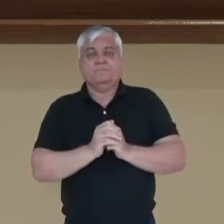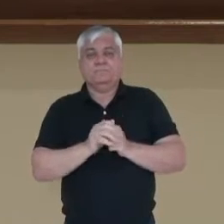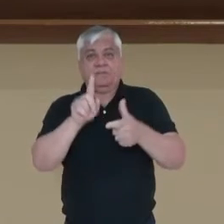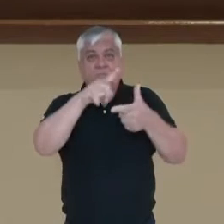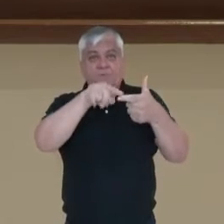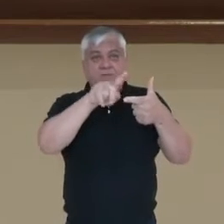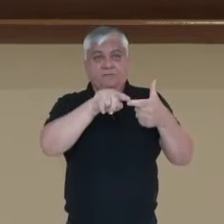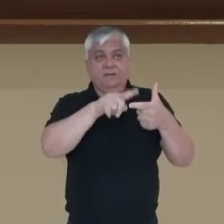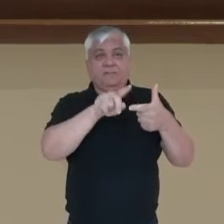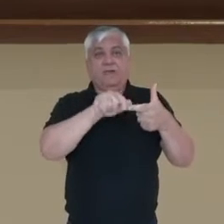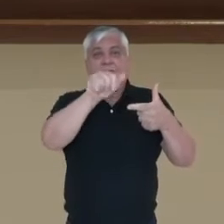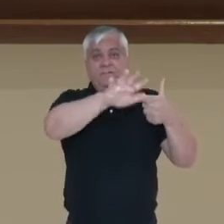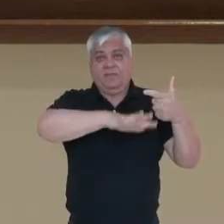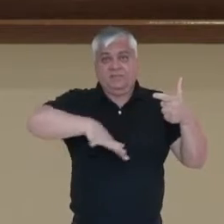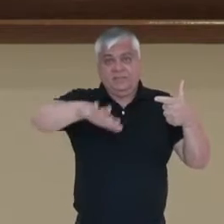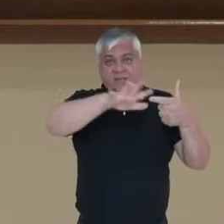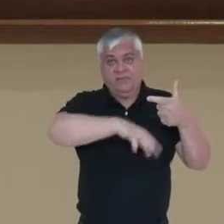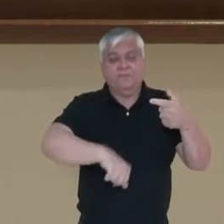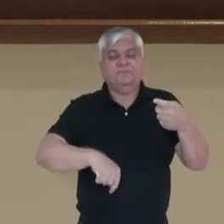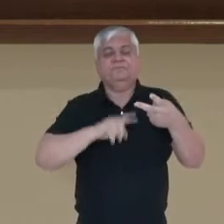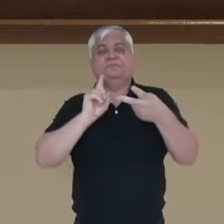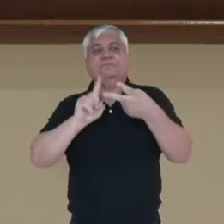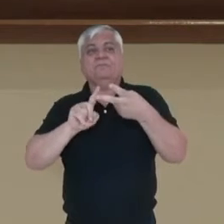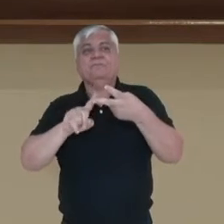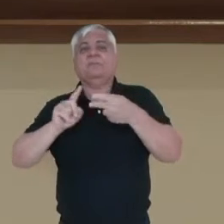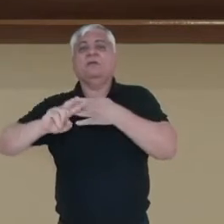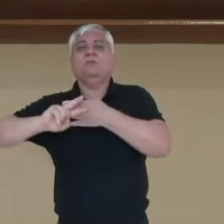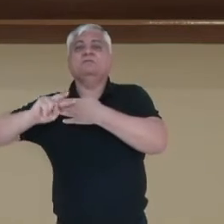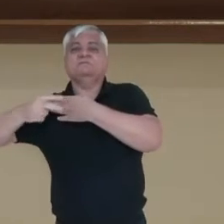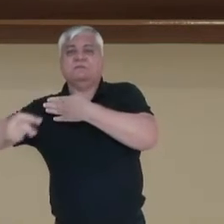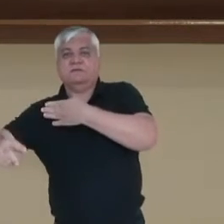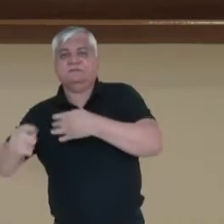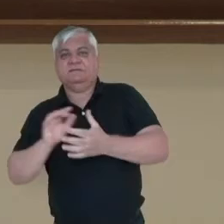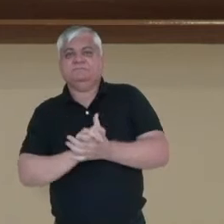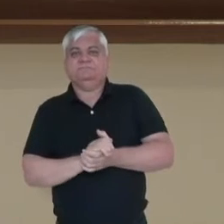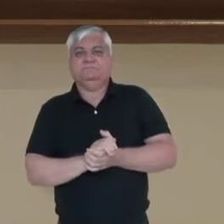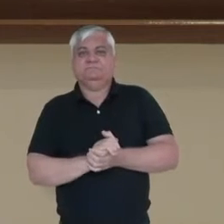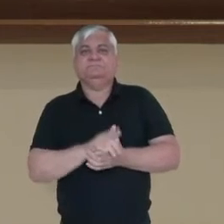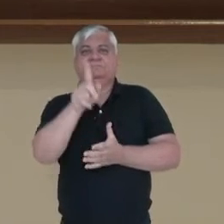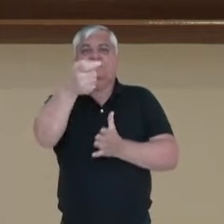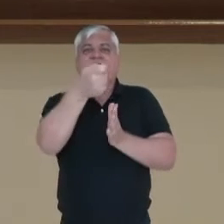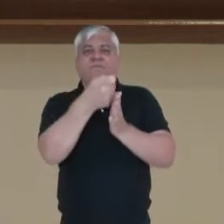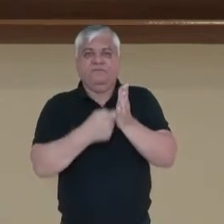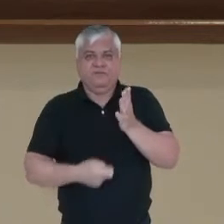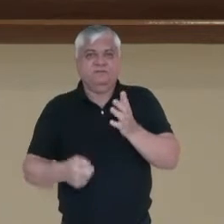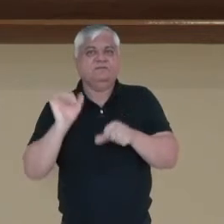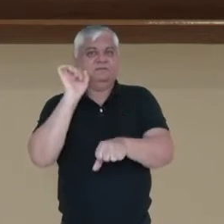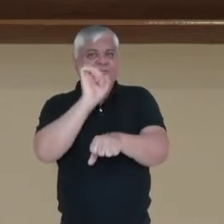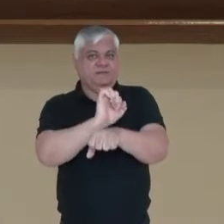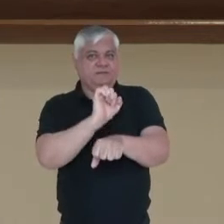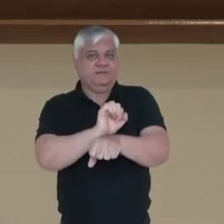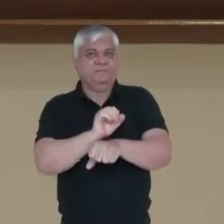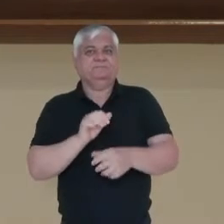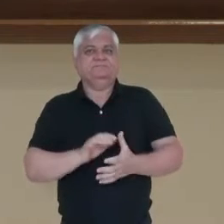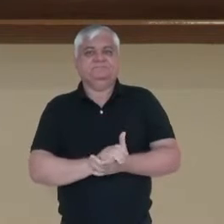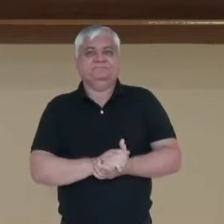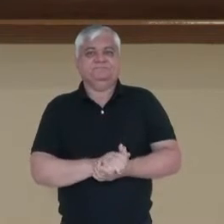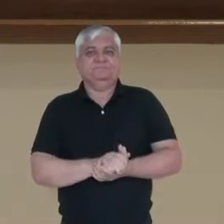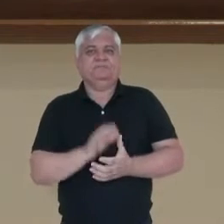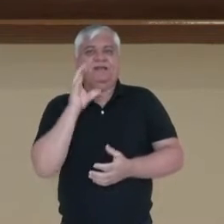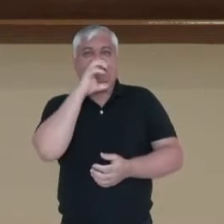ambiental, consequência. Segundo problema, segunda consequência. Faz aí que eu te aguardo aqui.